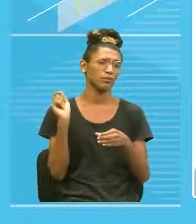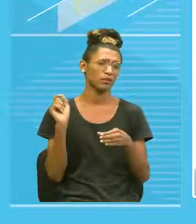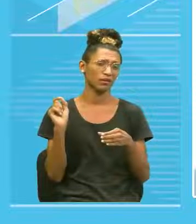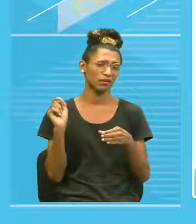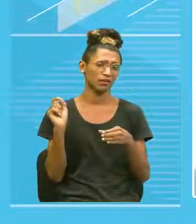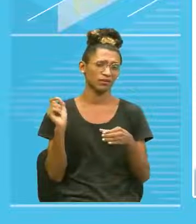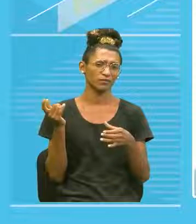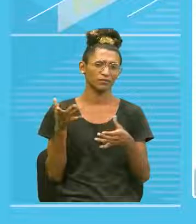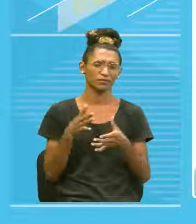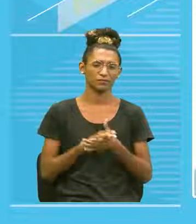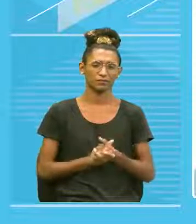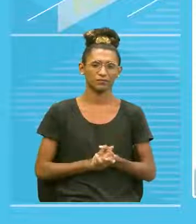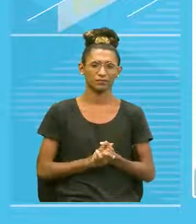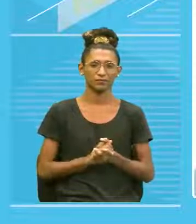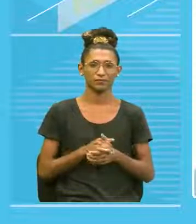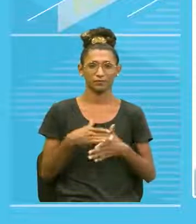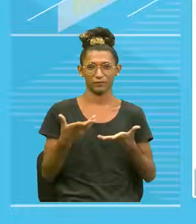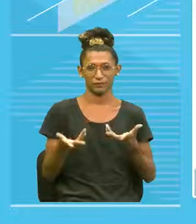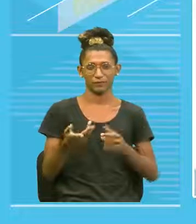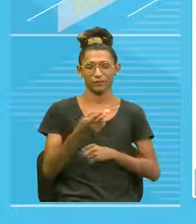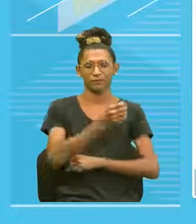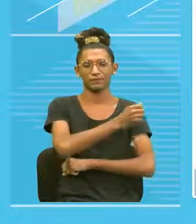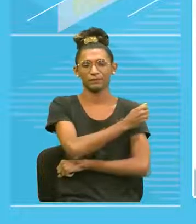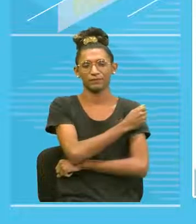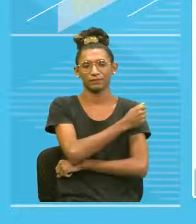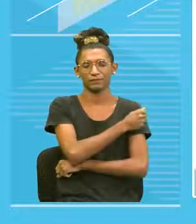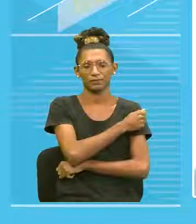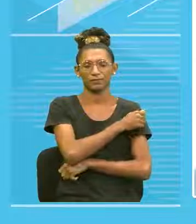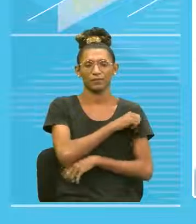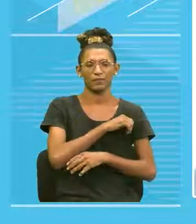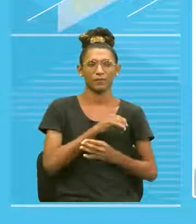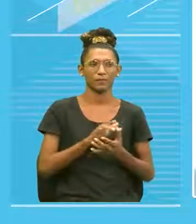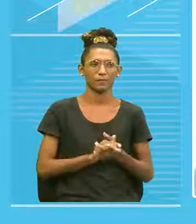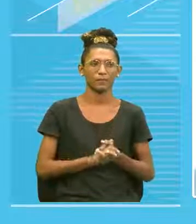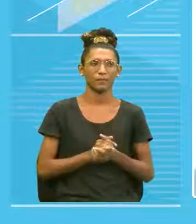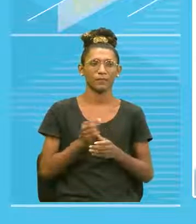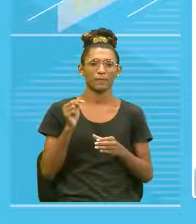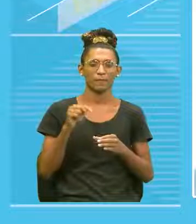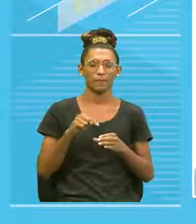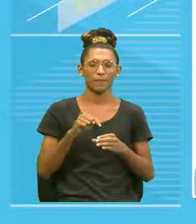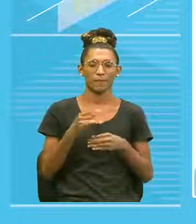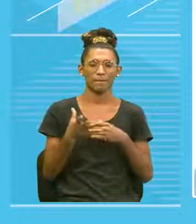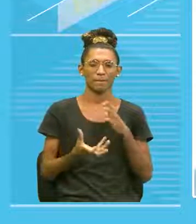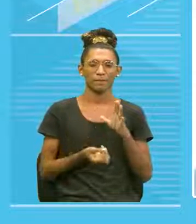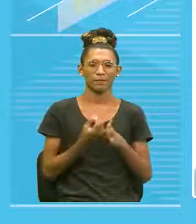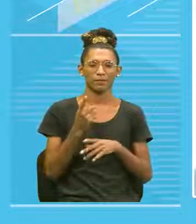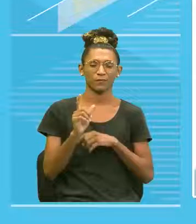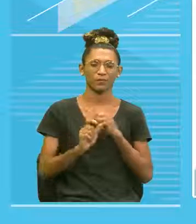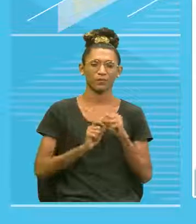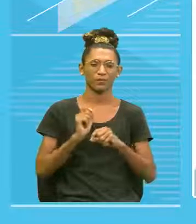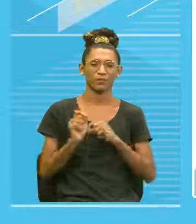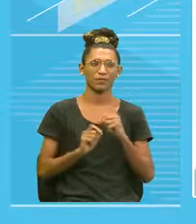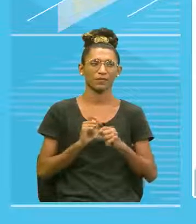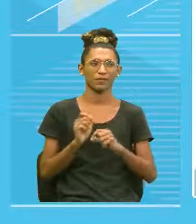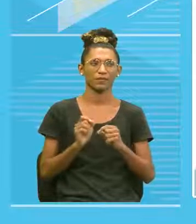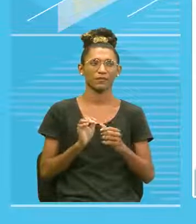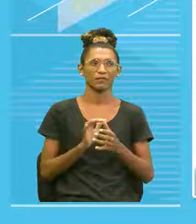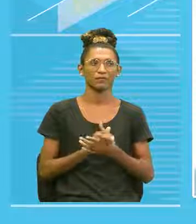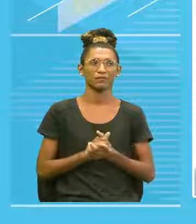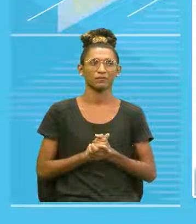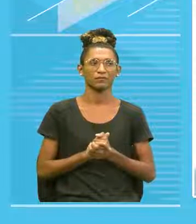água Olá meus amigos e eles vão produzir uma coisa chamada